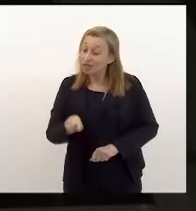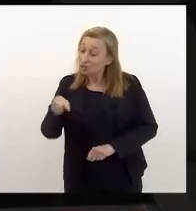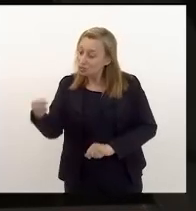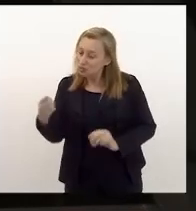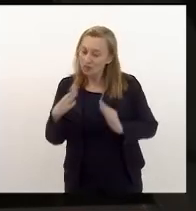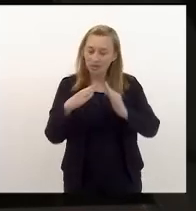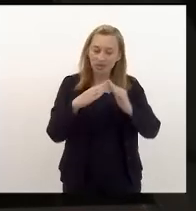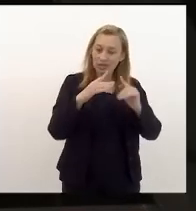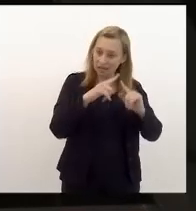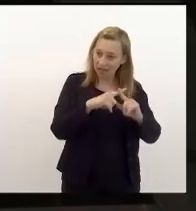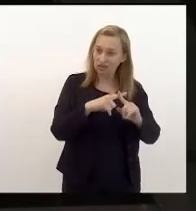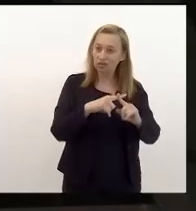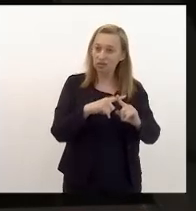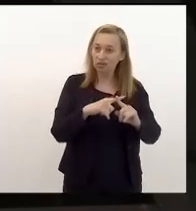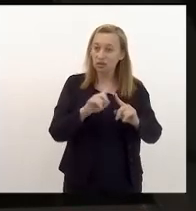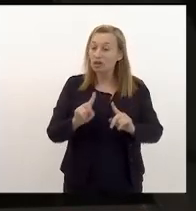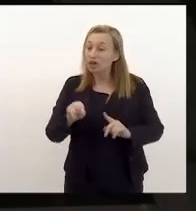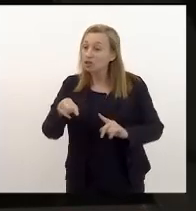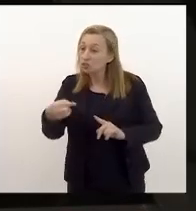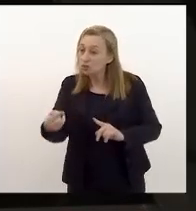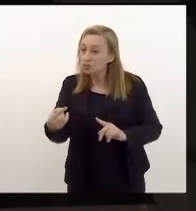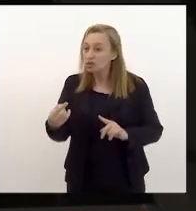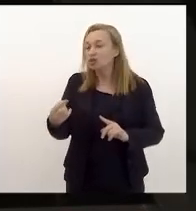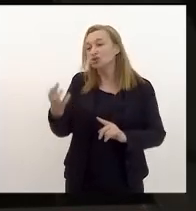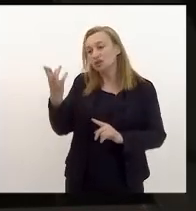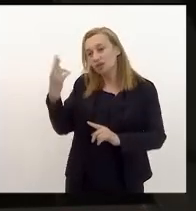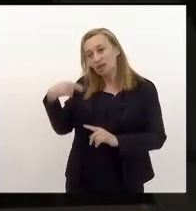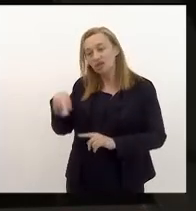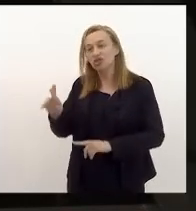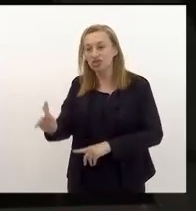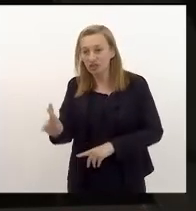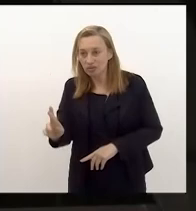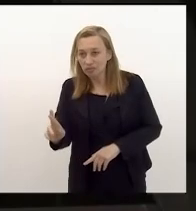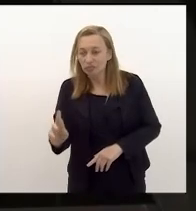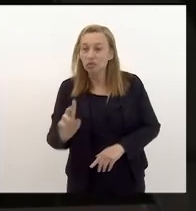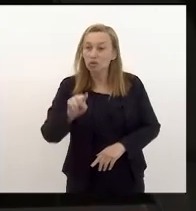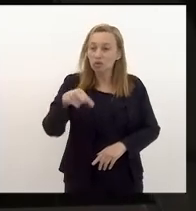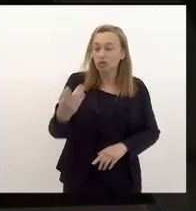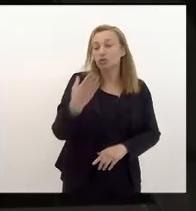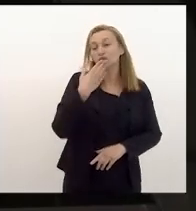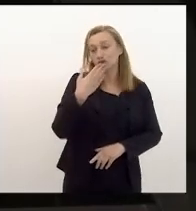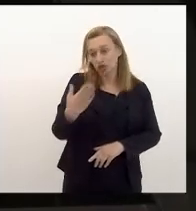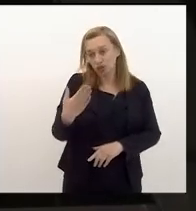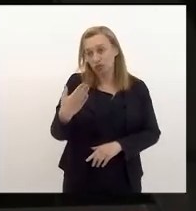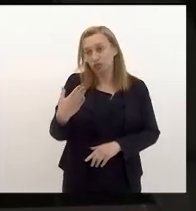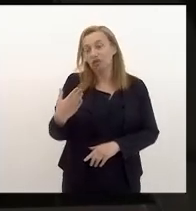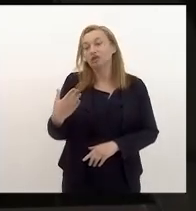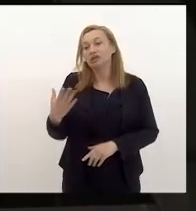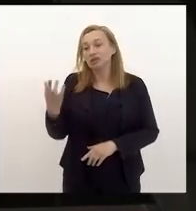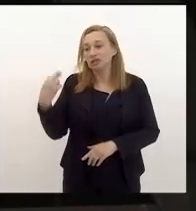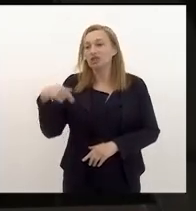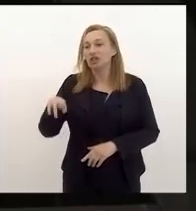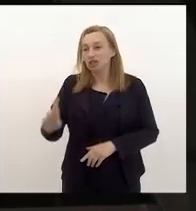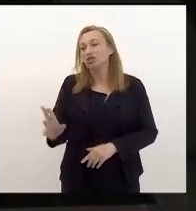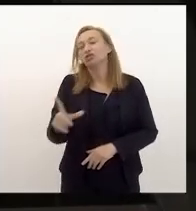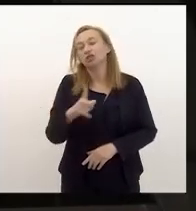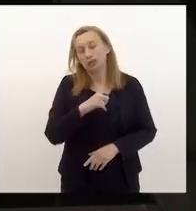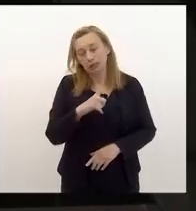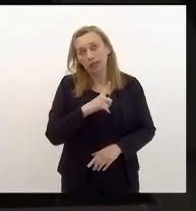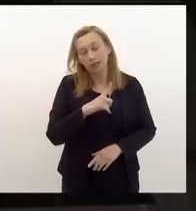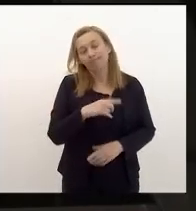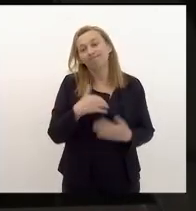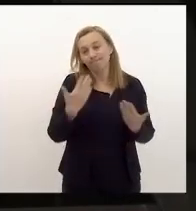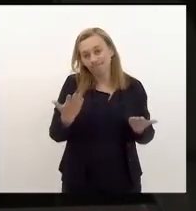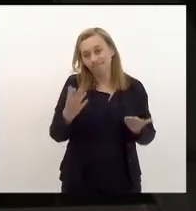outras igrejas, as outras comunhões, os outros tipos de busca que existem.